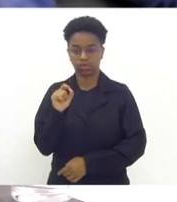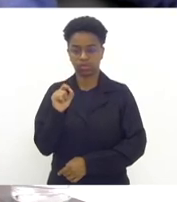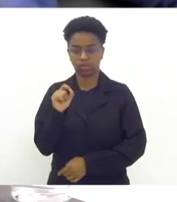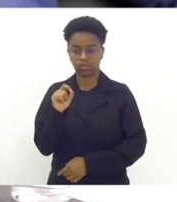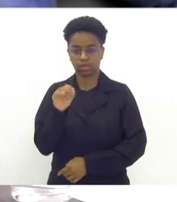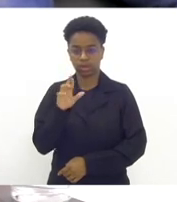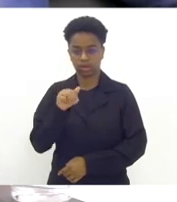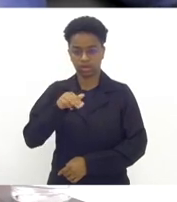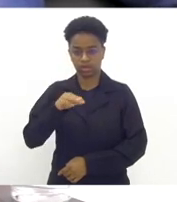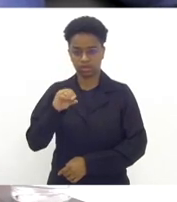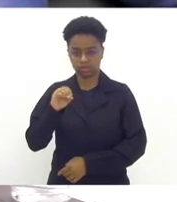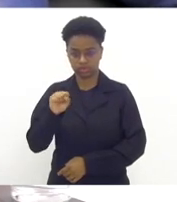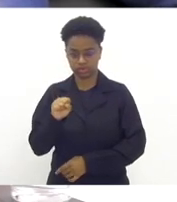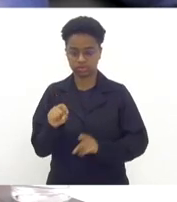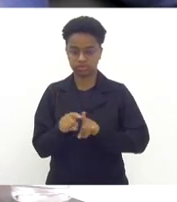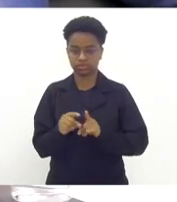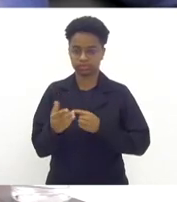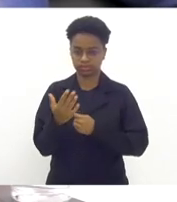Paulo Ramos também